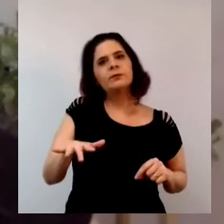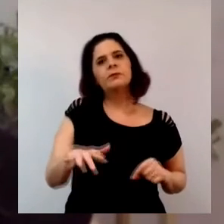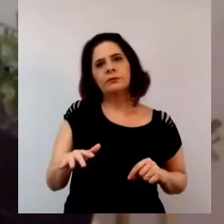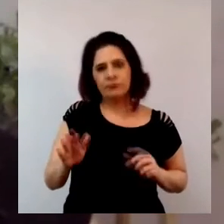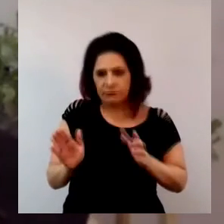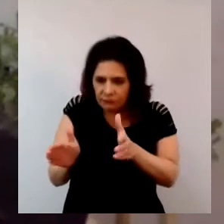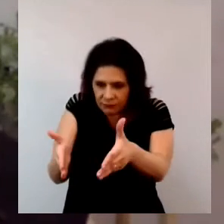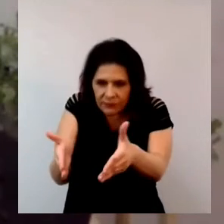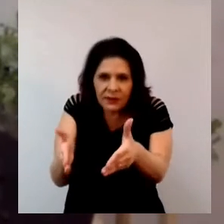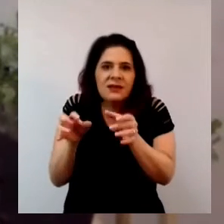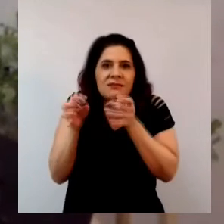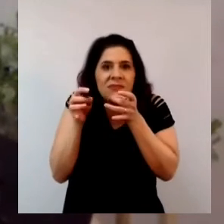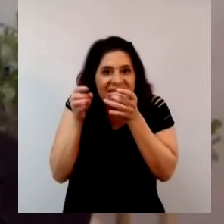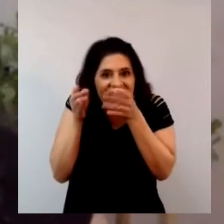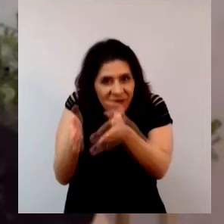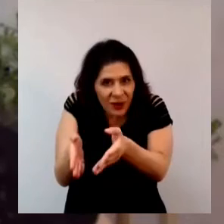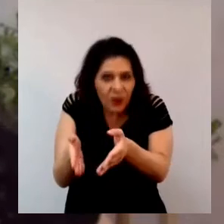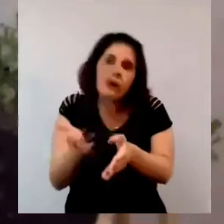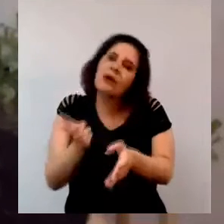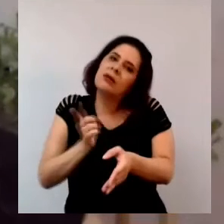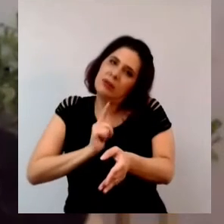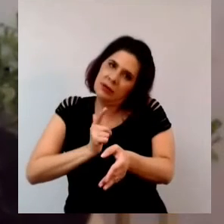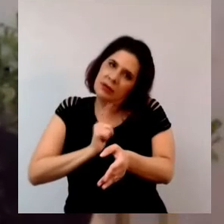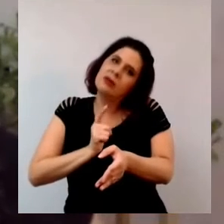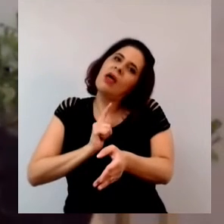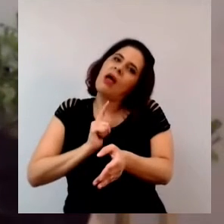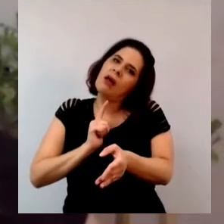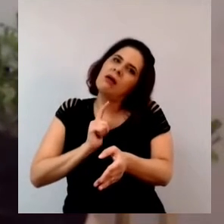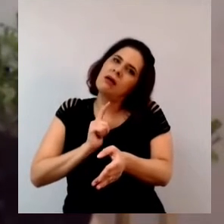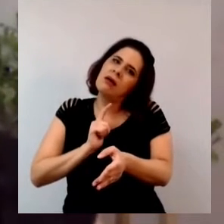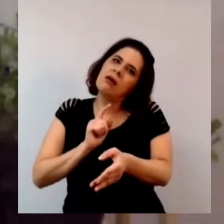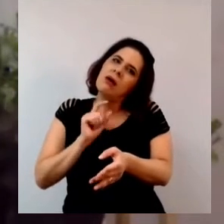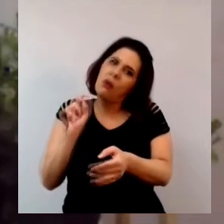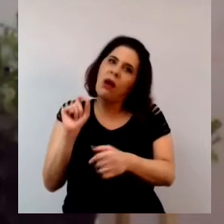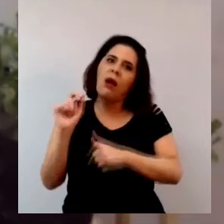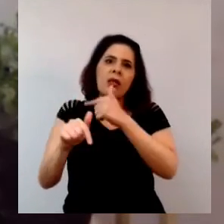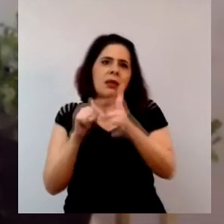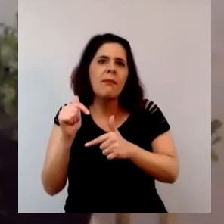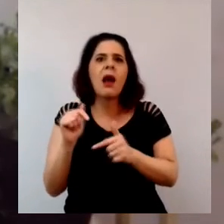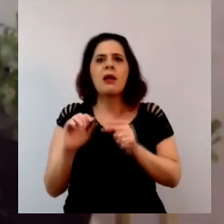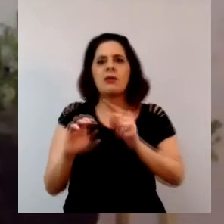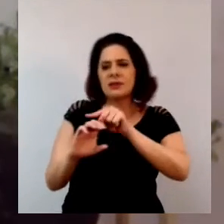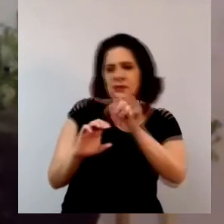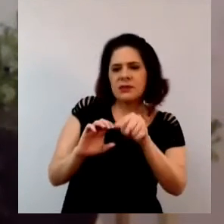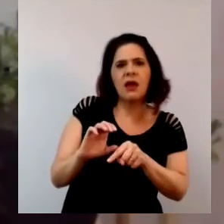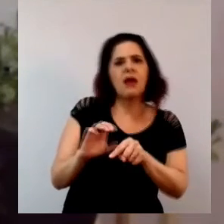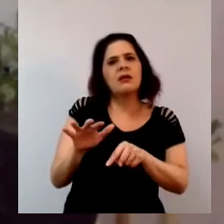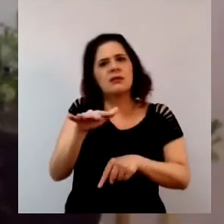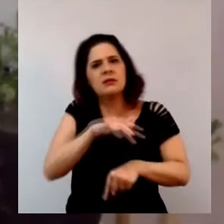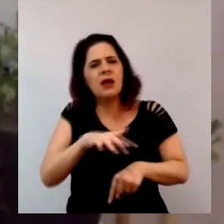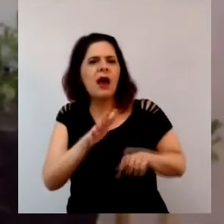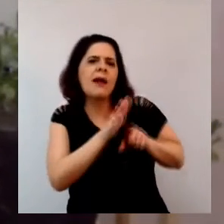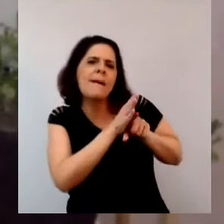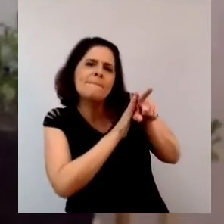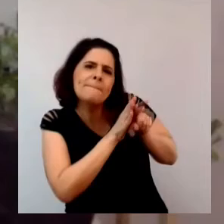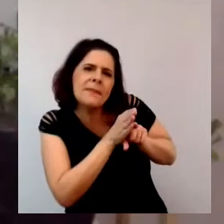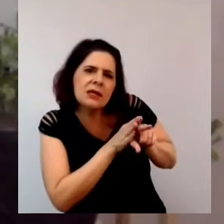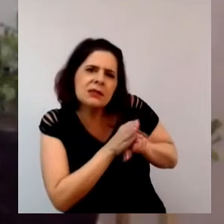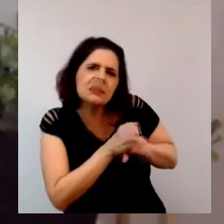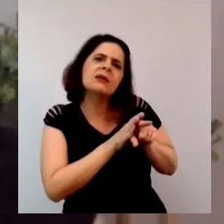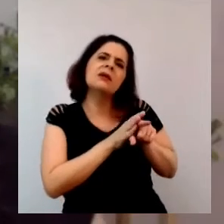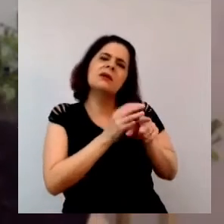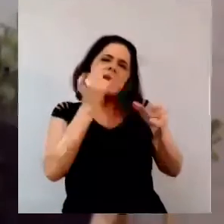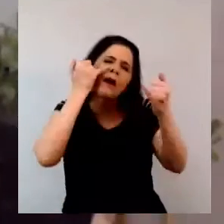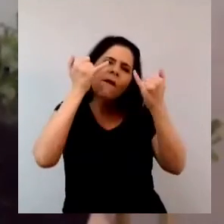que trabalham especificamente com ciência, que trabalham com pesquisa, trazendo essa informação para o público e dizendo,